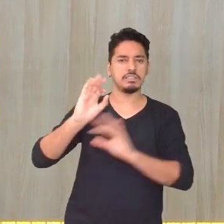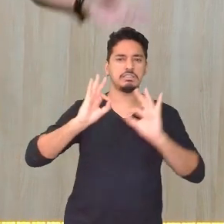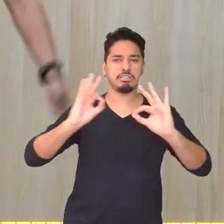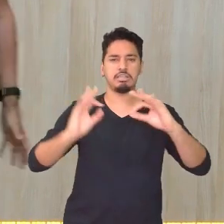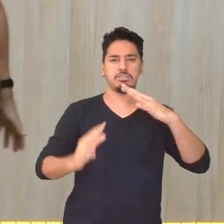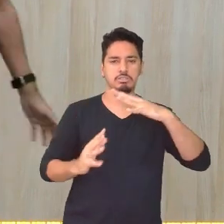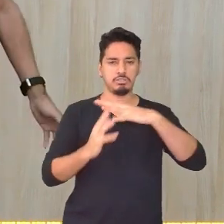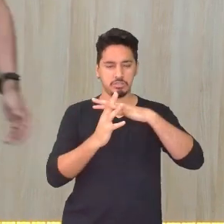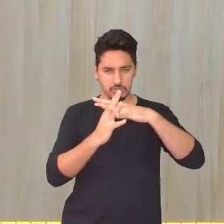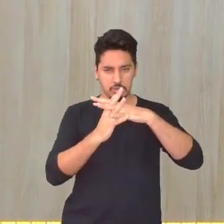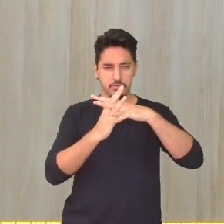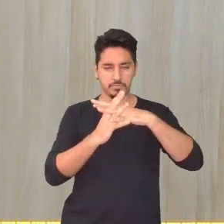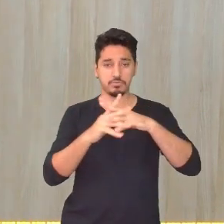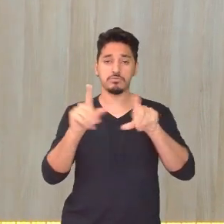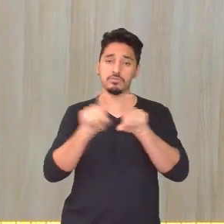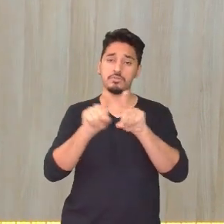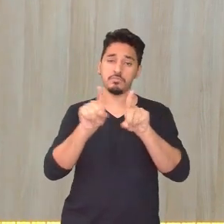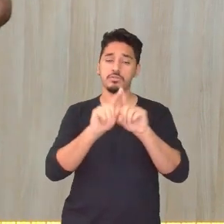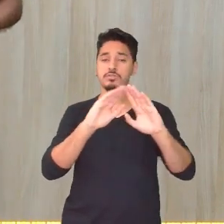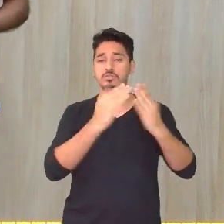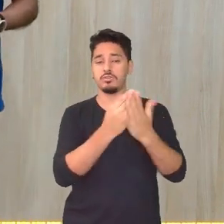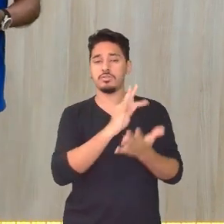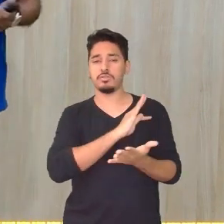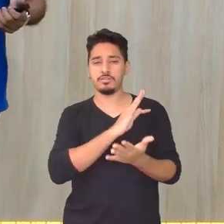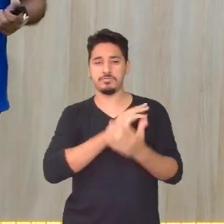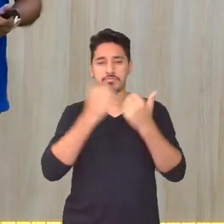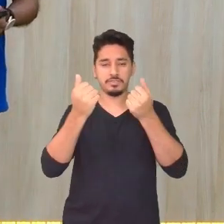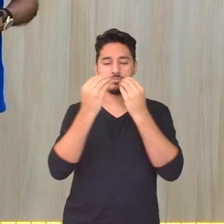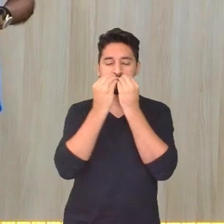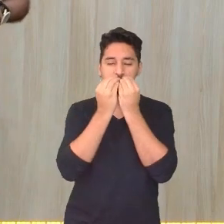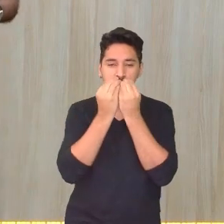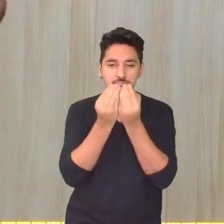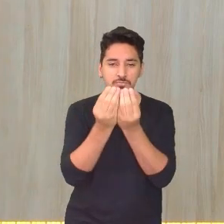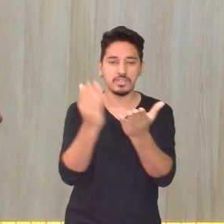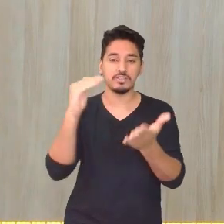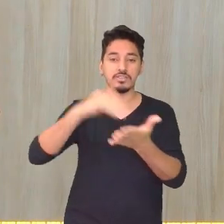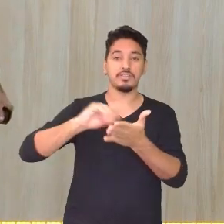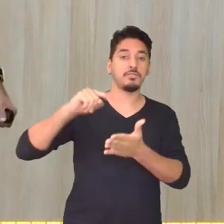na prova e também aí nas escolas técnicas, tá bom? Cheiro,